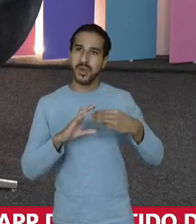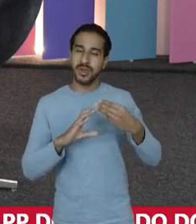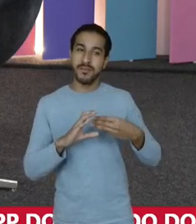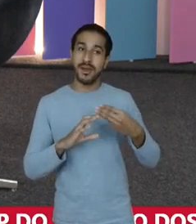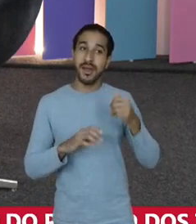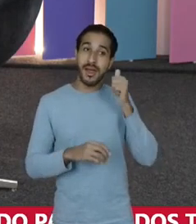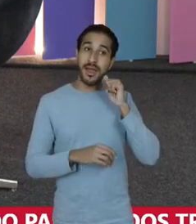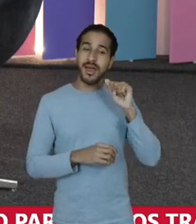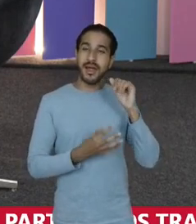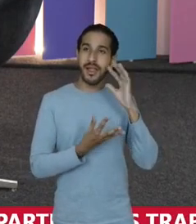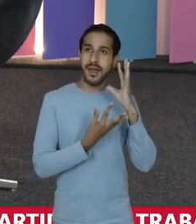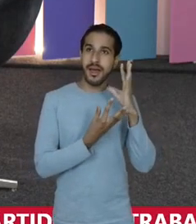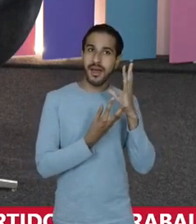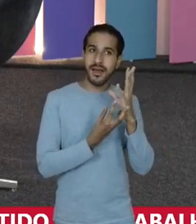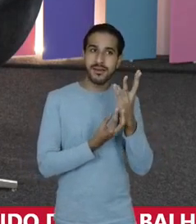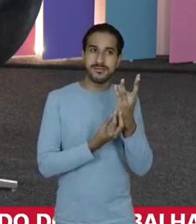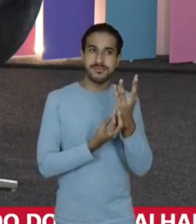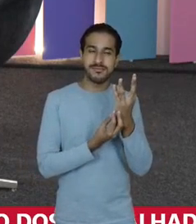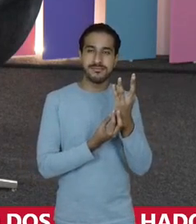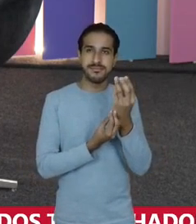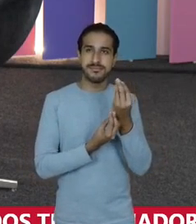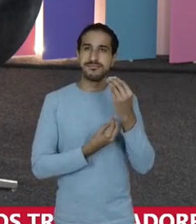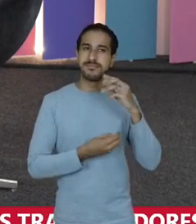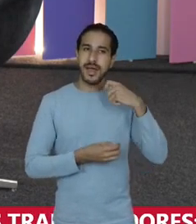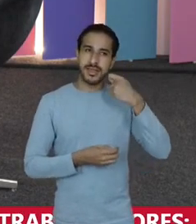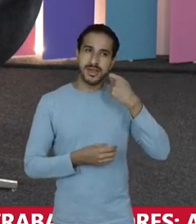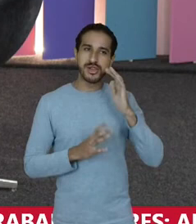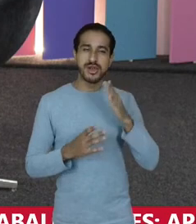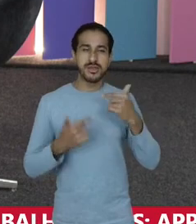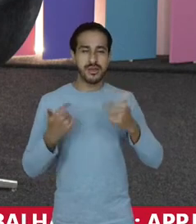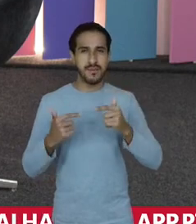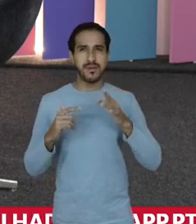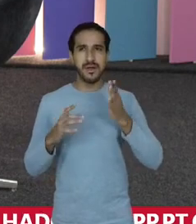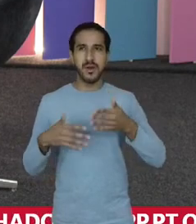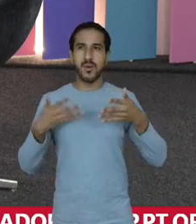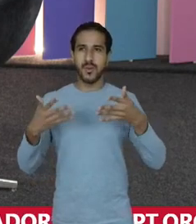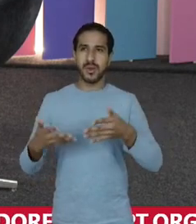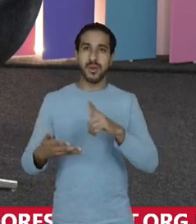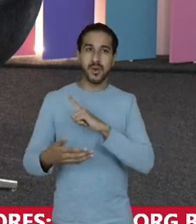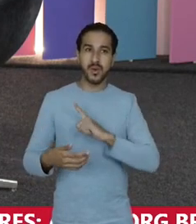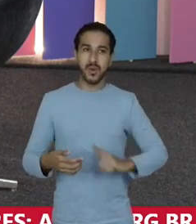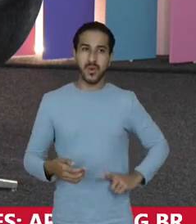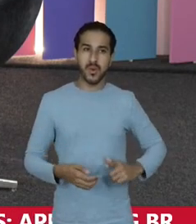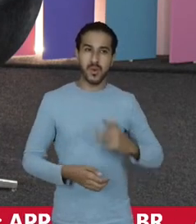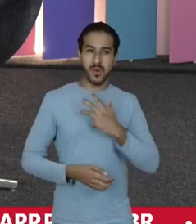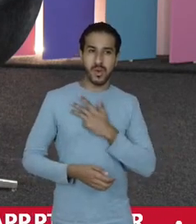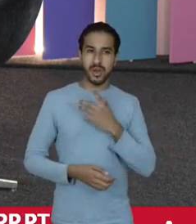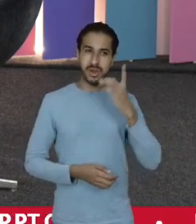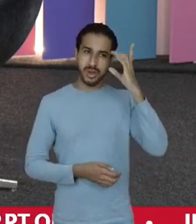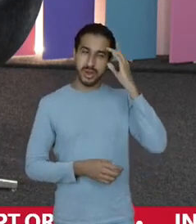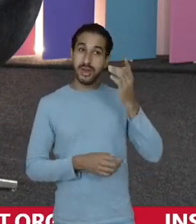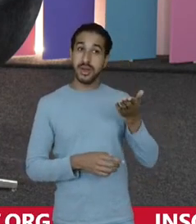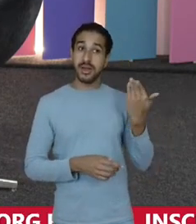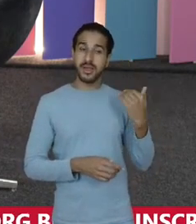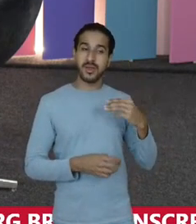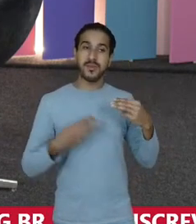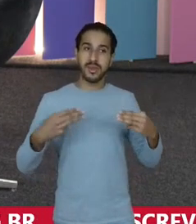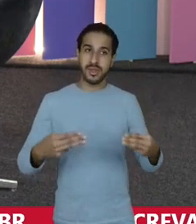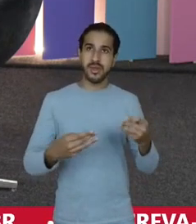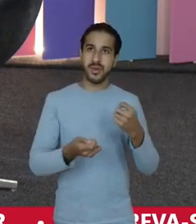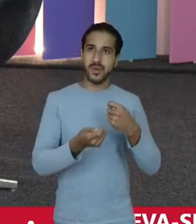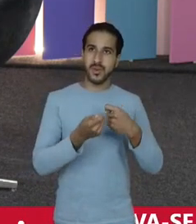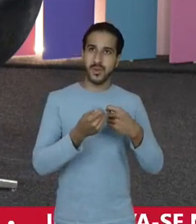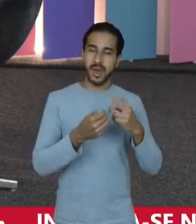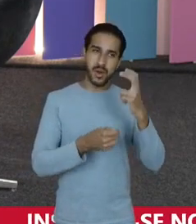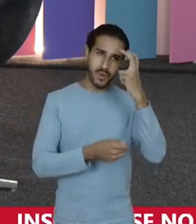é atriz. É uma mulher que está sempre engajada, já participou dos governos Lula e Dilma lá no extinto Ministério da Cultura.